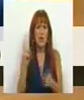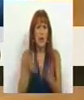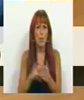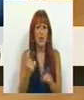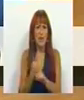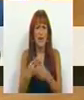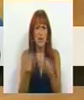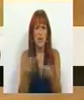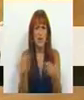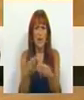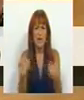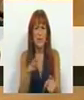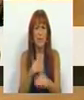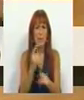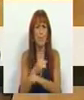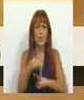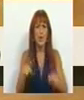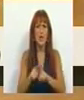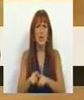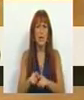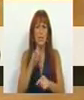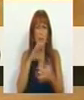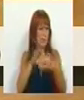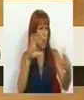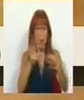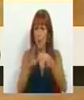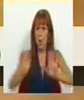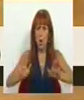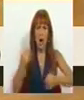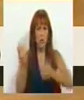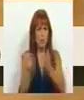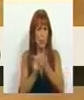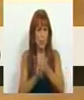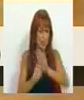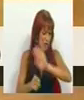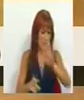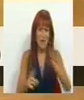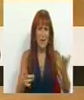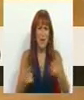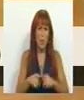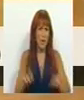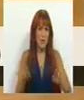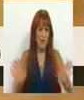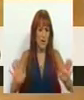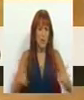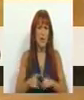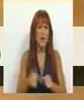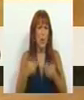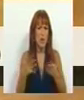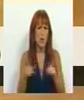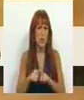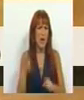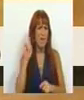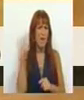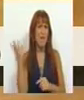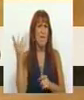sucessivas resoluções sobre a mesma matéria, até que o risco de se poderem contradizer umas às outras em alguns pontos. Isso não é desejável, não contribui para o